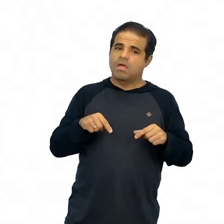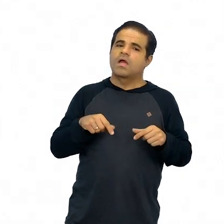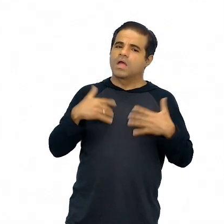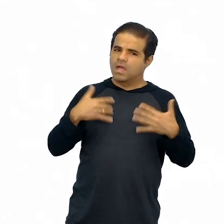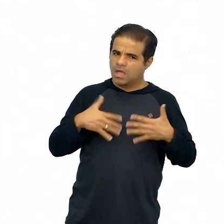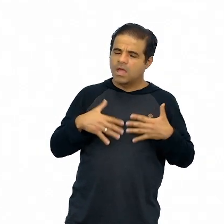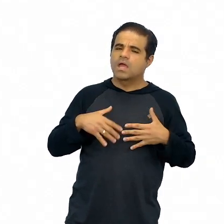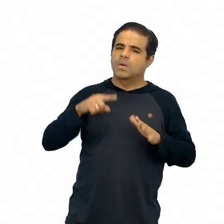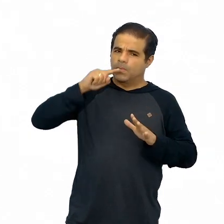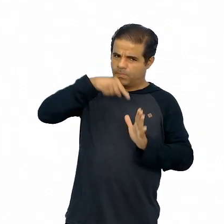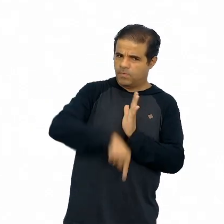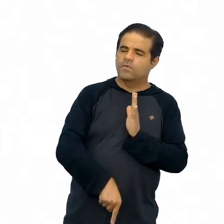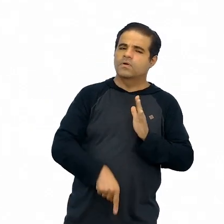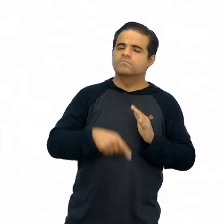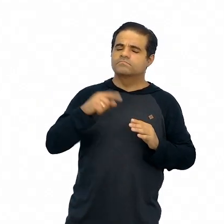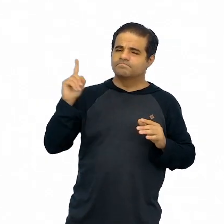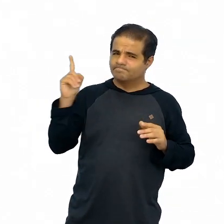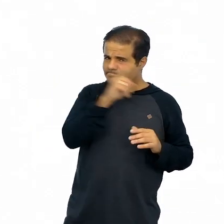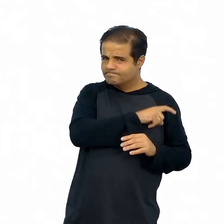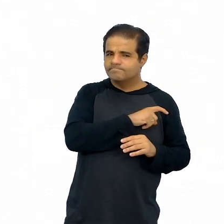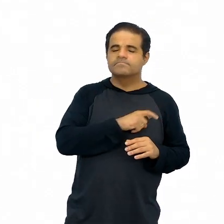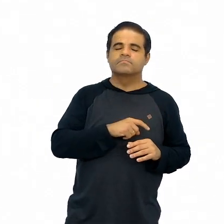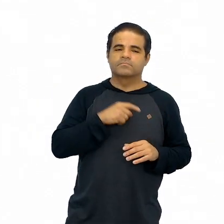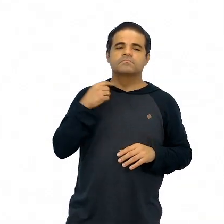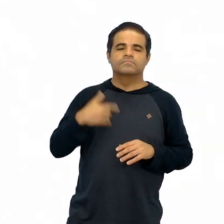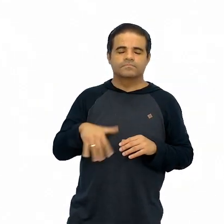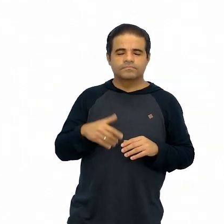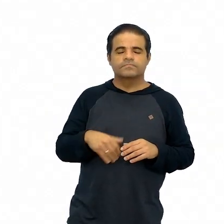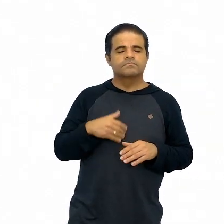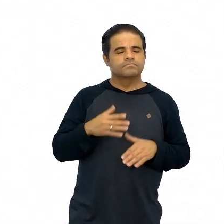bem puxadas, bem complexas, e